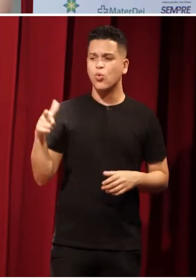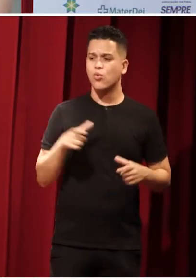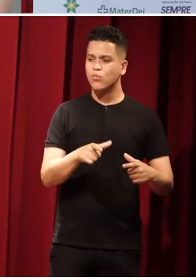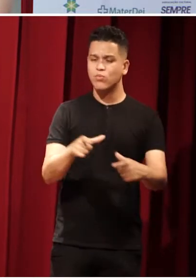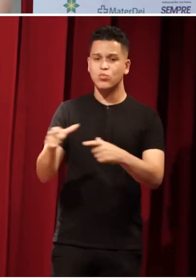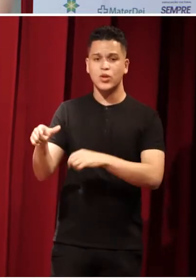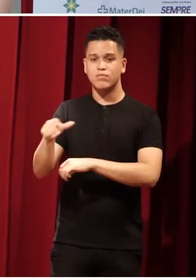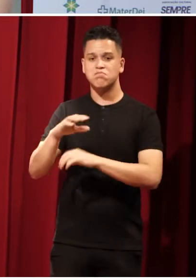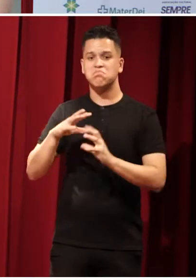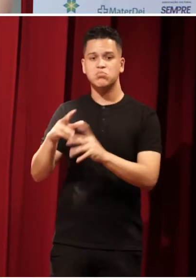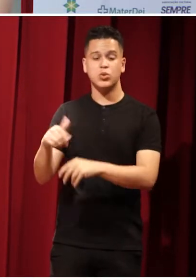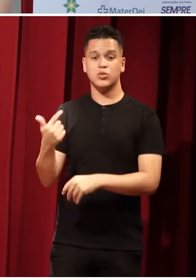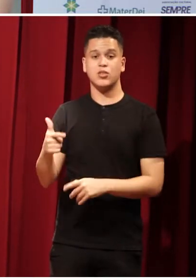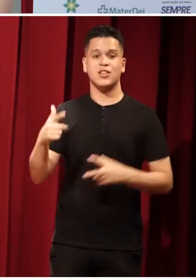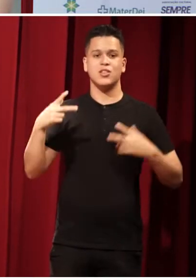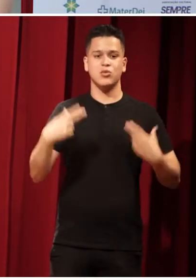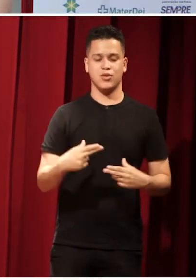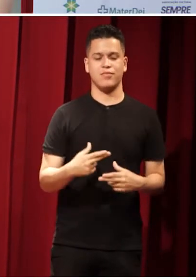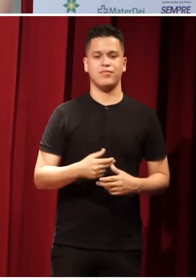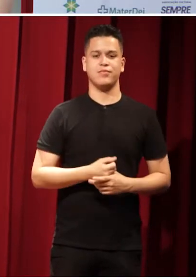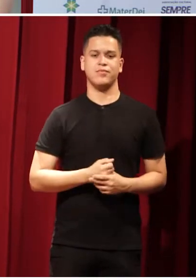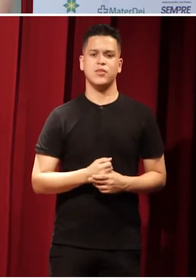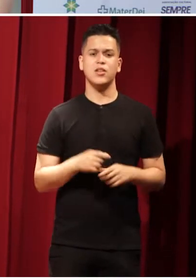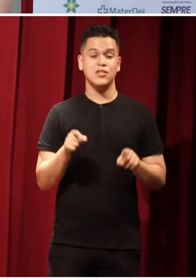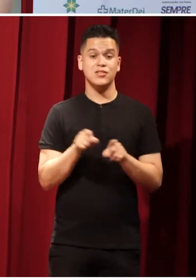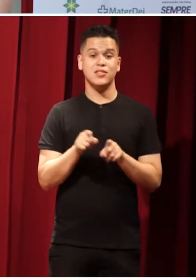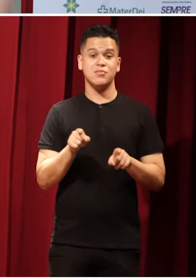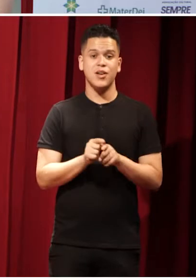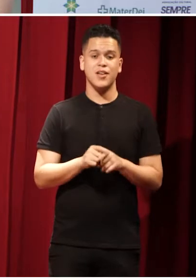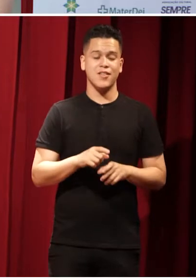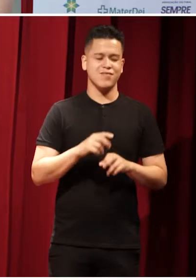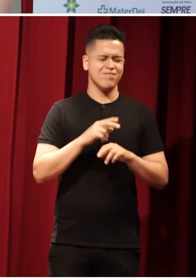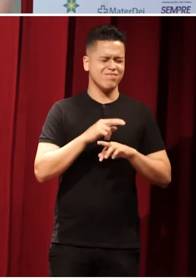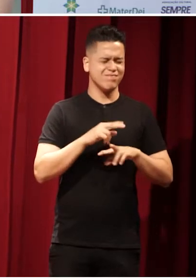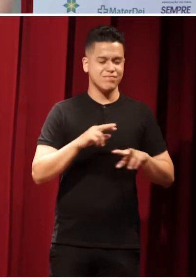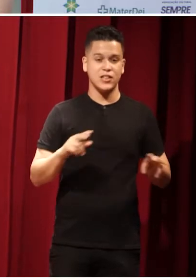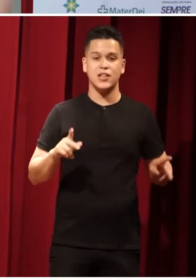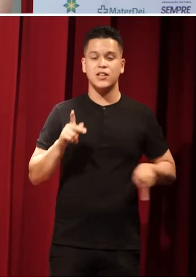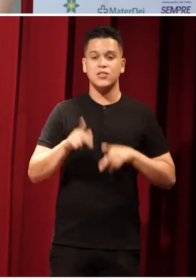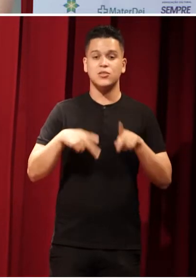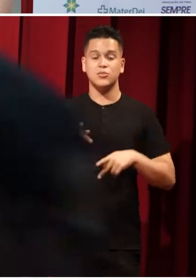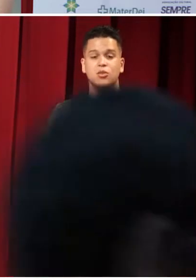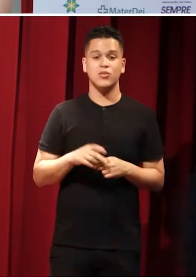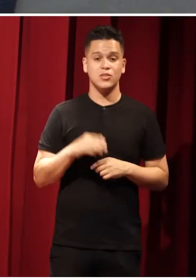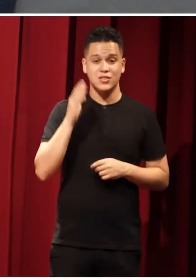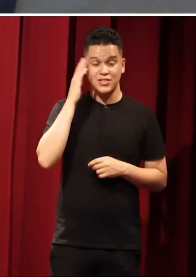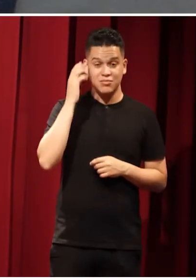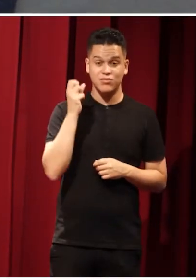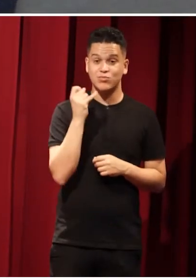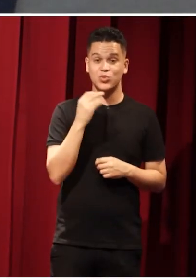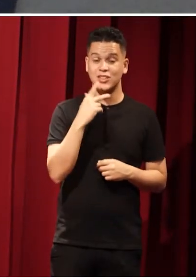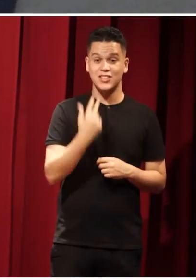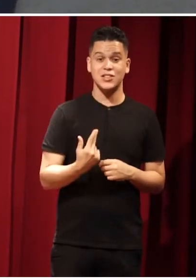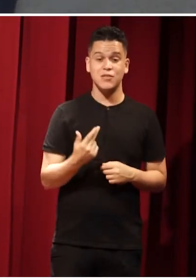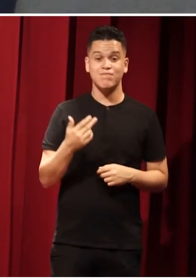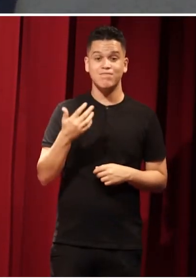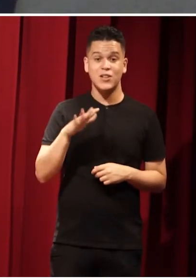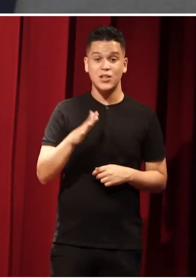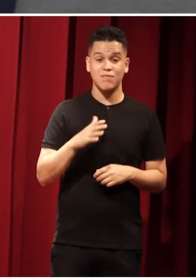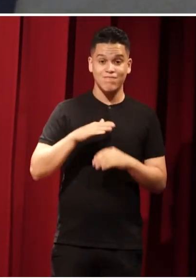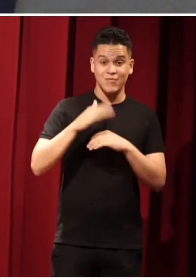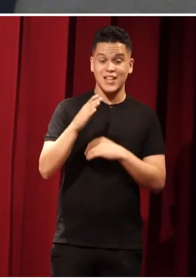É um conjunto de povos, fala-se na Panamazônia, mais de